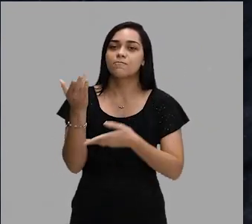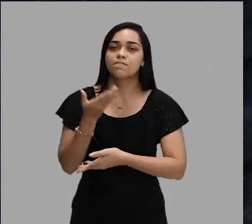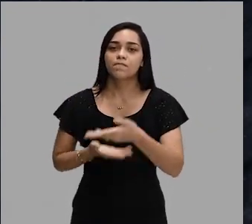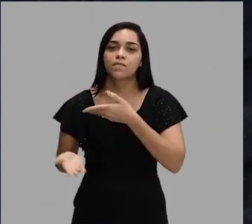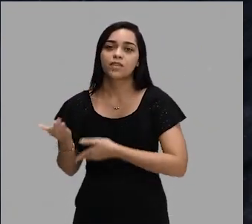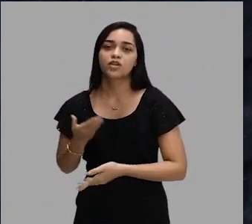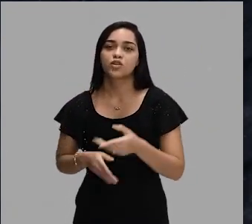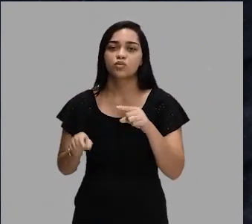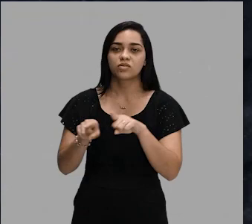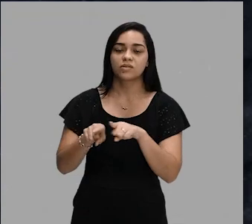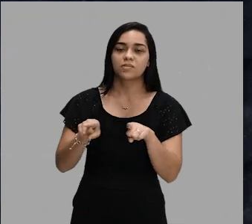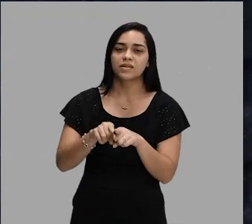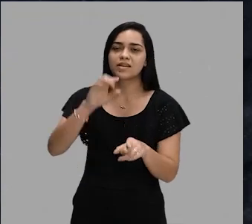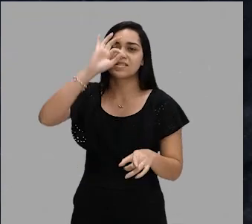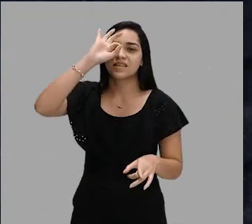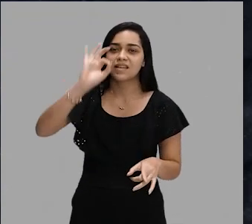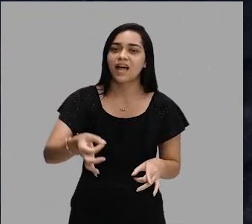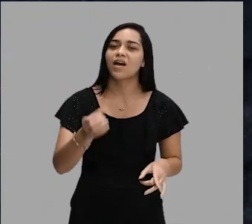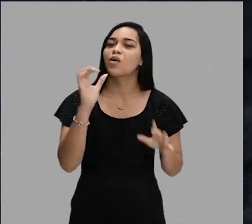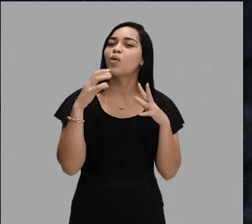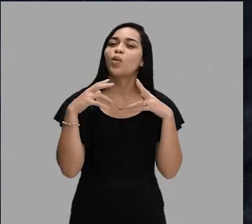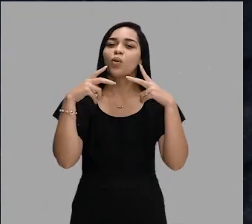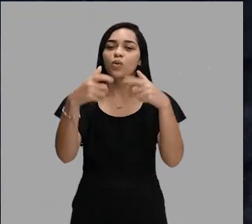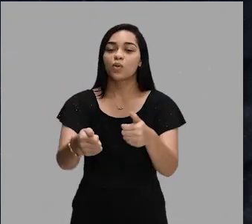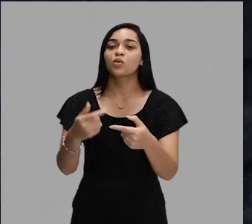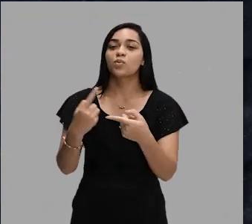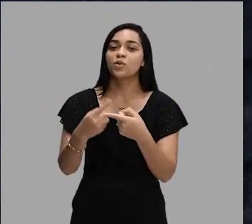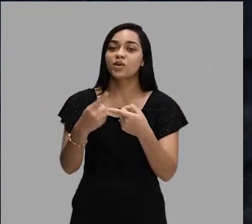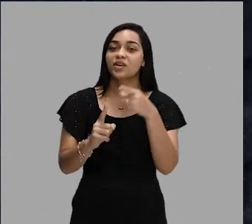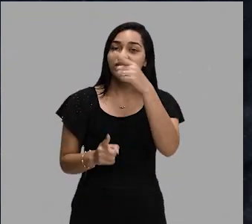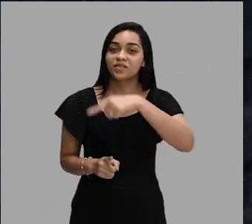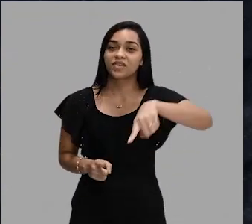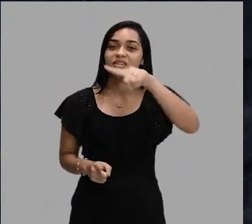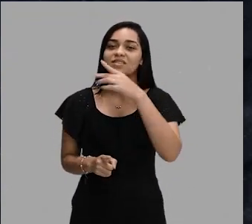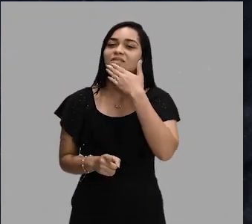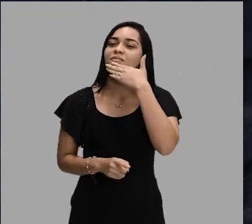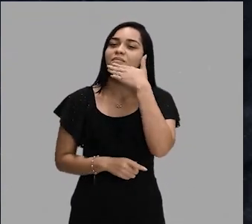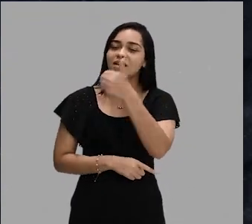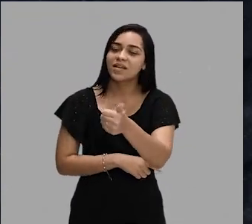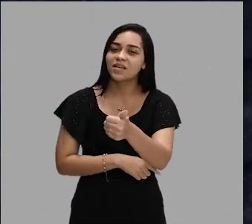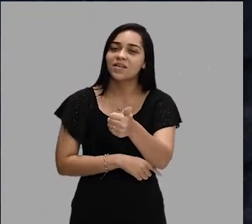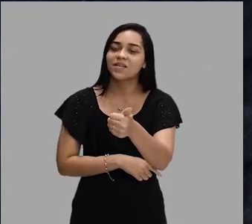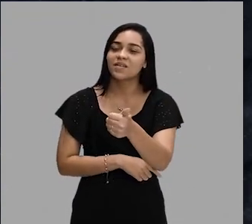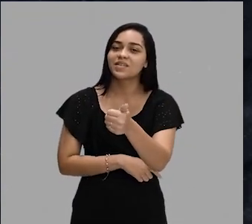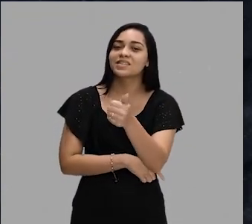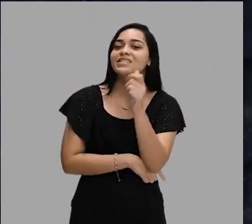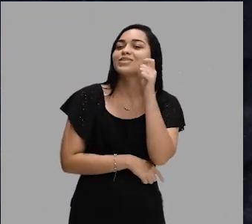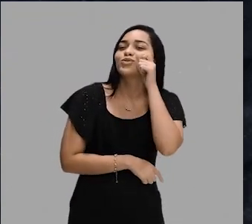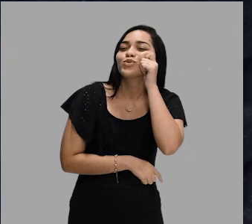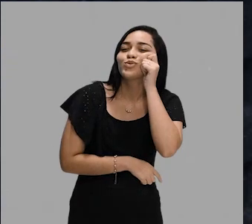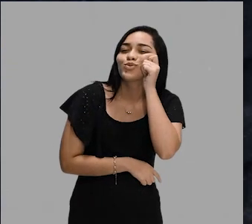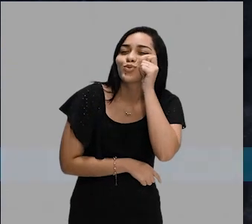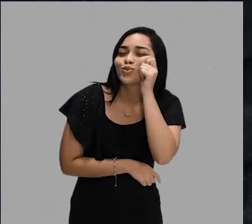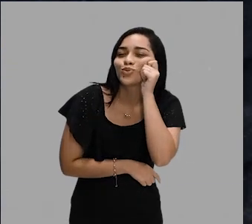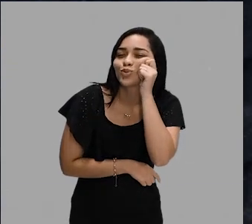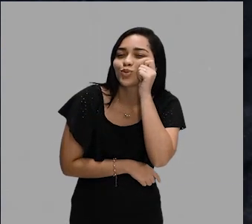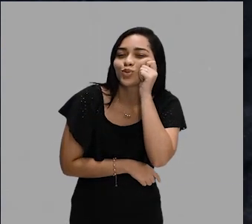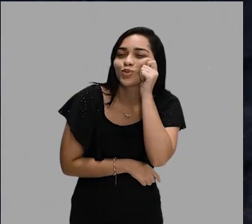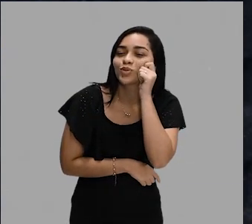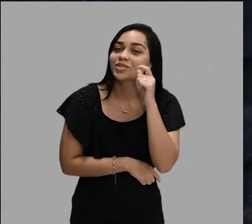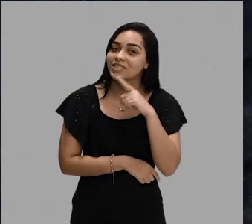interagiram aí e acertaram tudo, porque vocês são os melhores chuchus